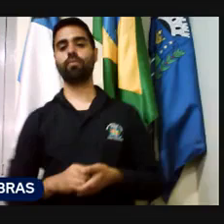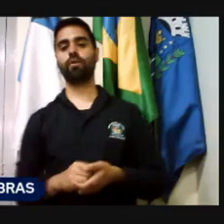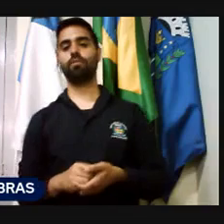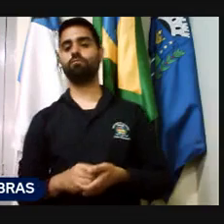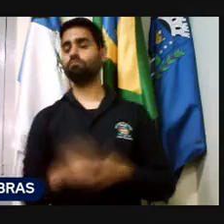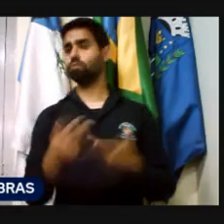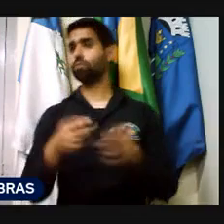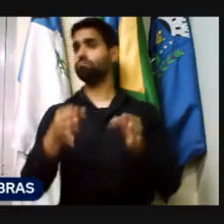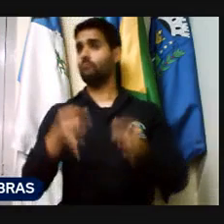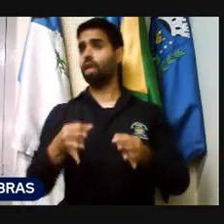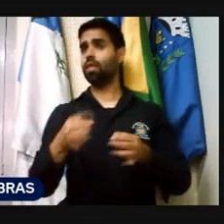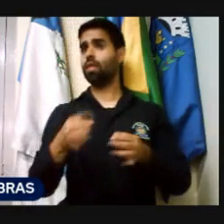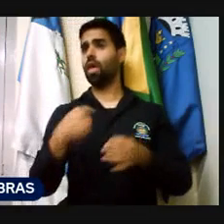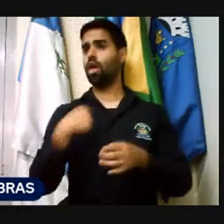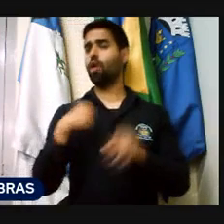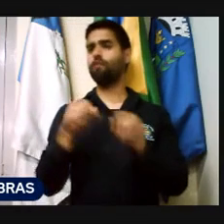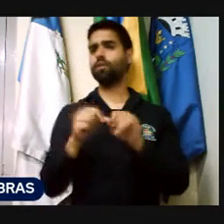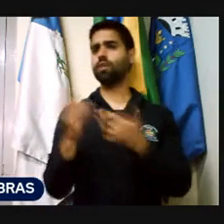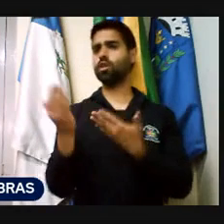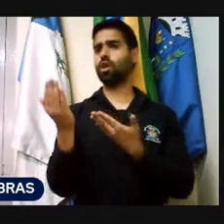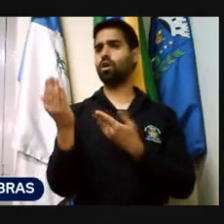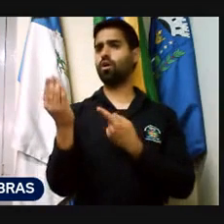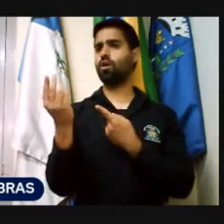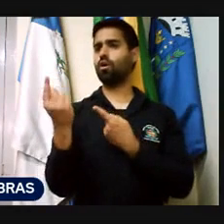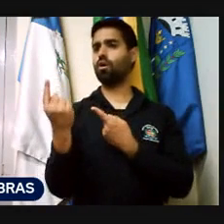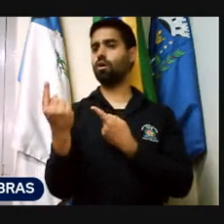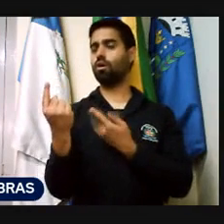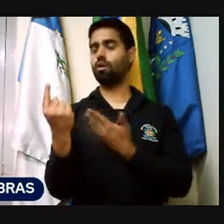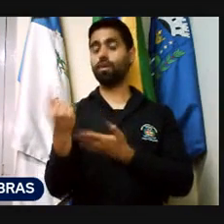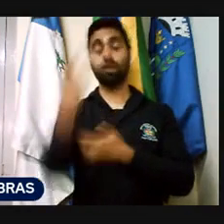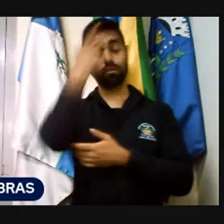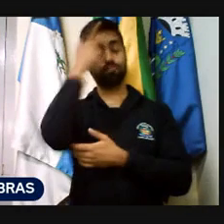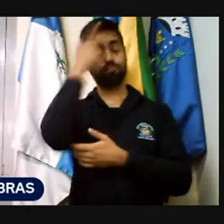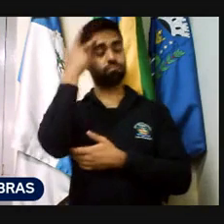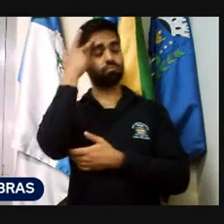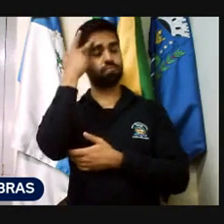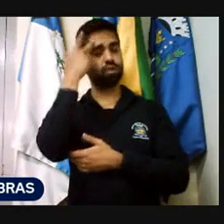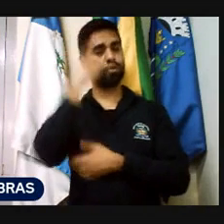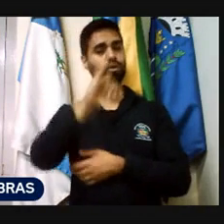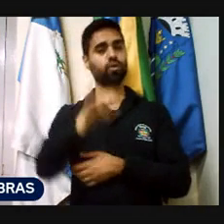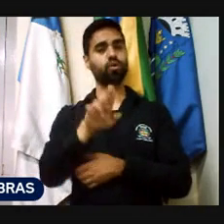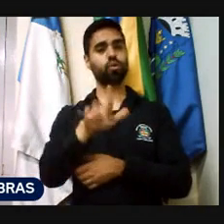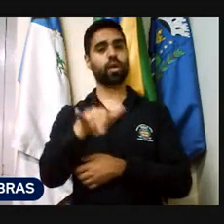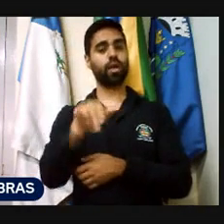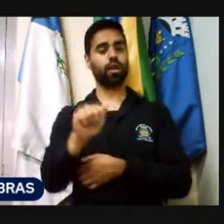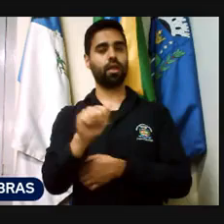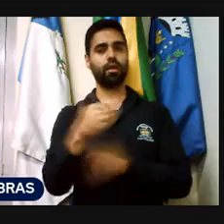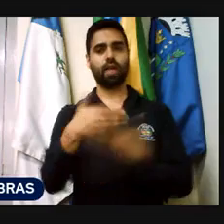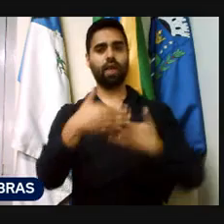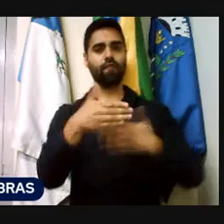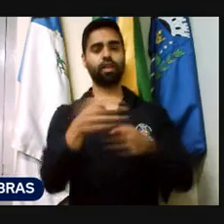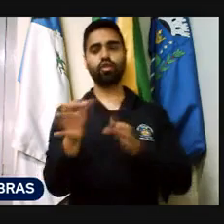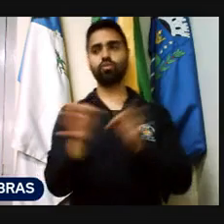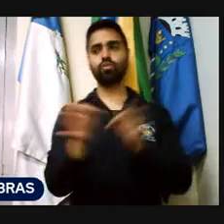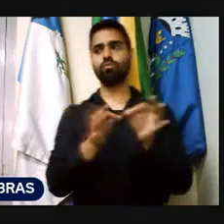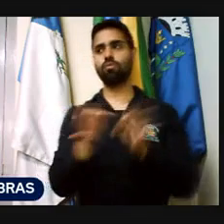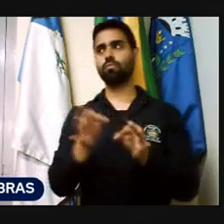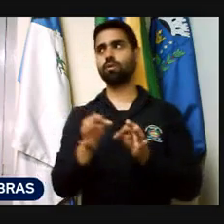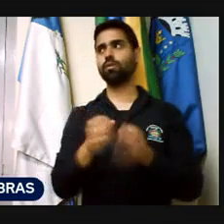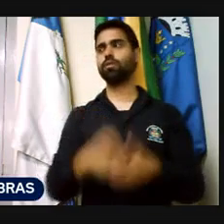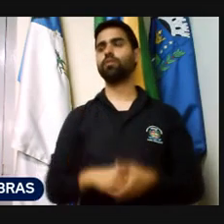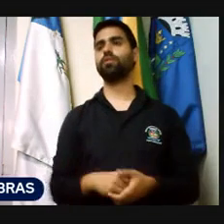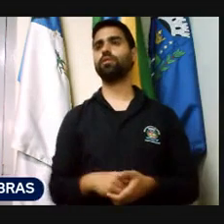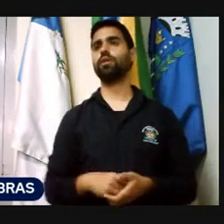justo eu estar prestando essa homenagem àquela mulher guerreira que está lá à frente desse projeto tão